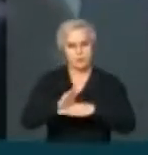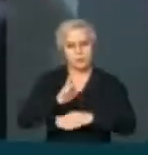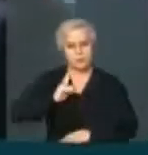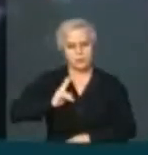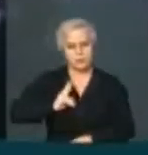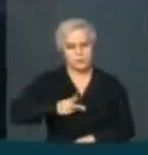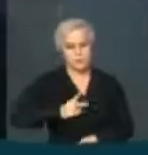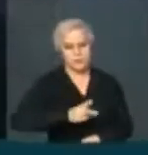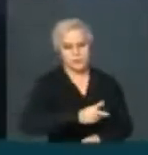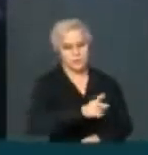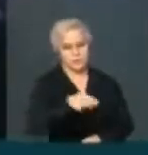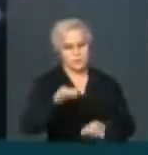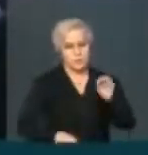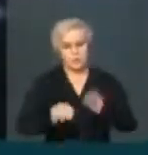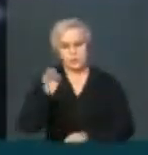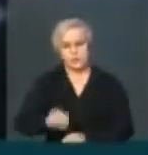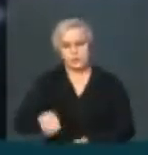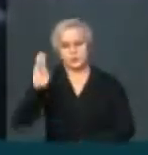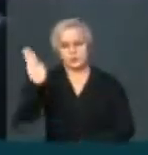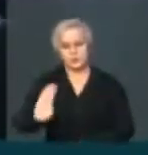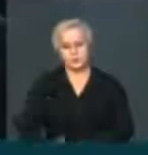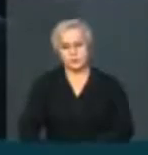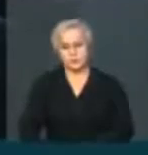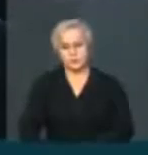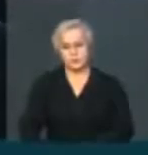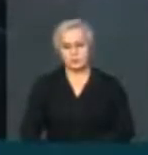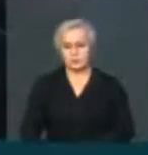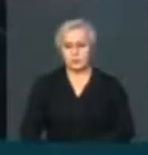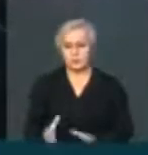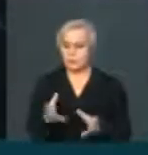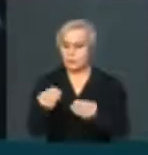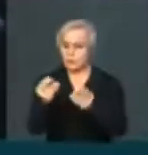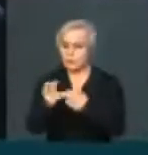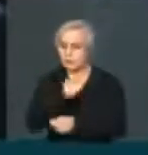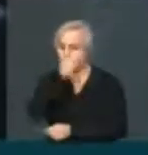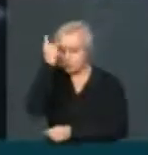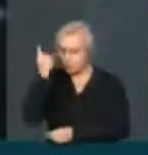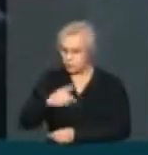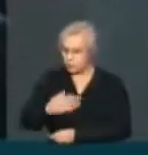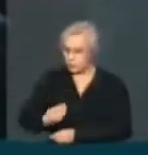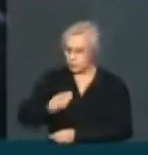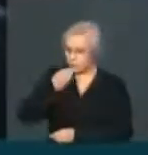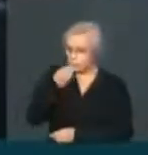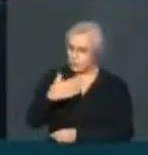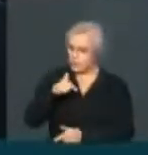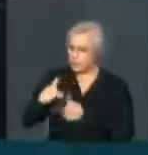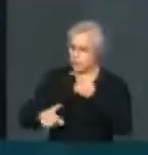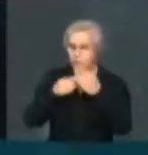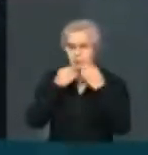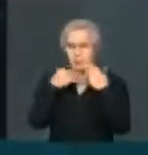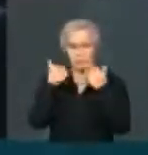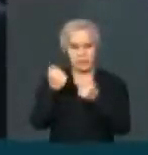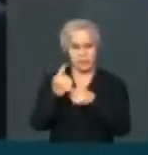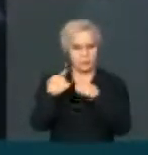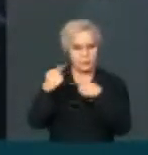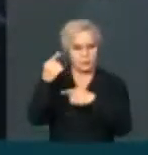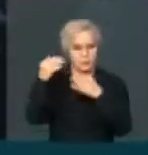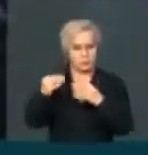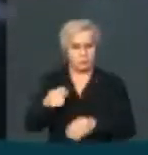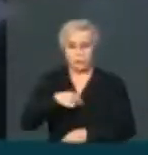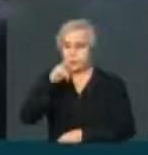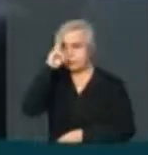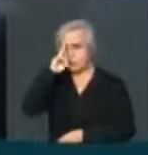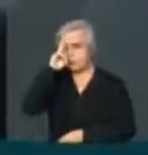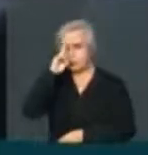contribuindo, não é, com a justiça do Brasil. Volto a repetir, pessoas que estão aí em pleno exercício da atividade. Eu me recordo perfeitamente,